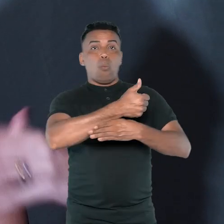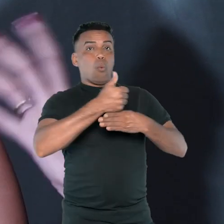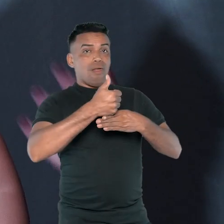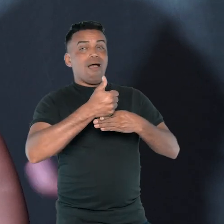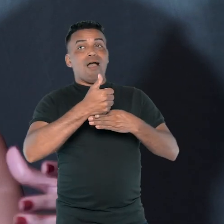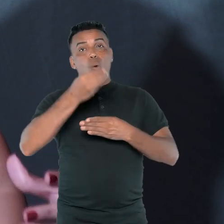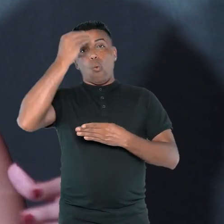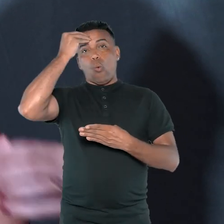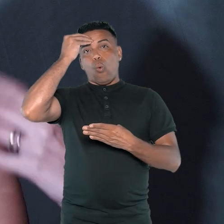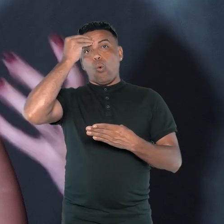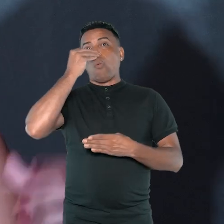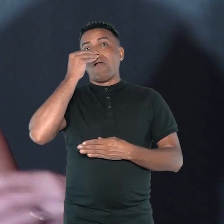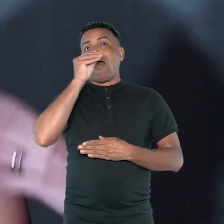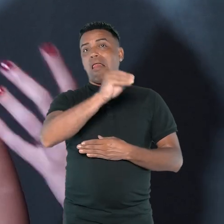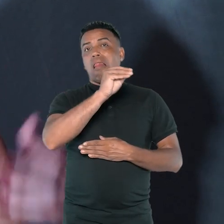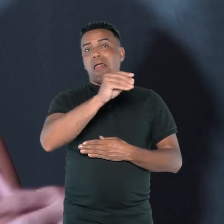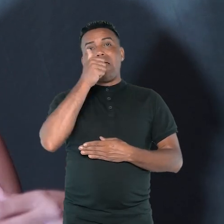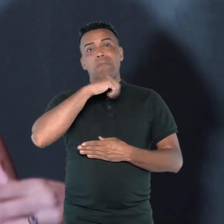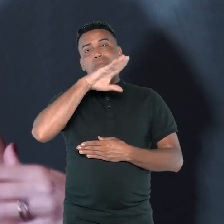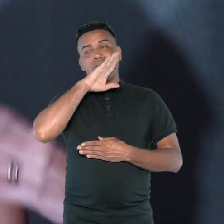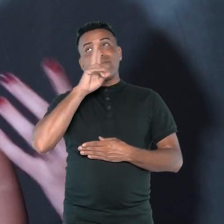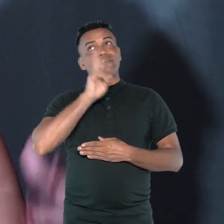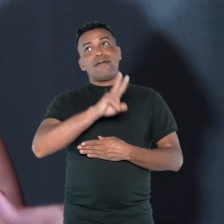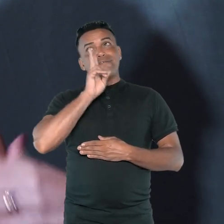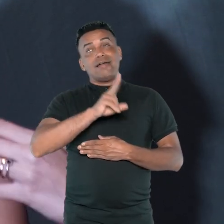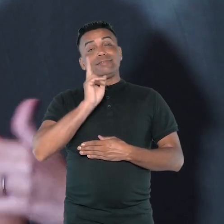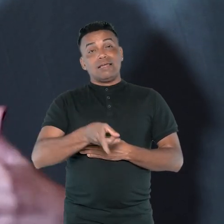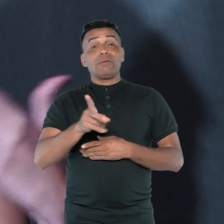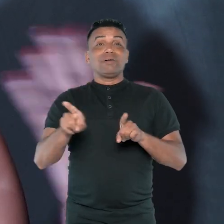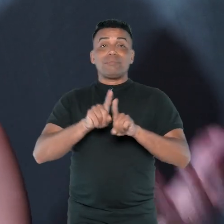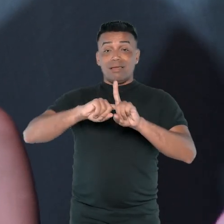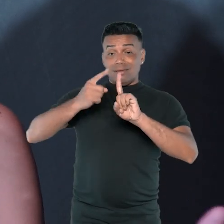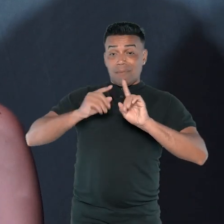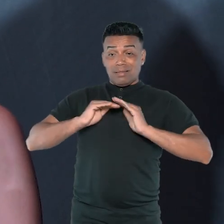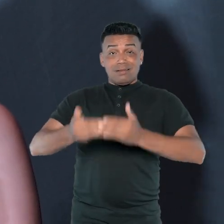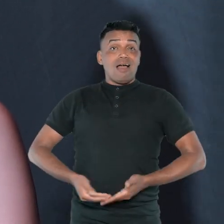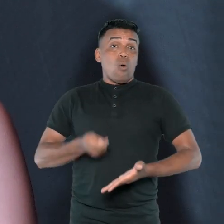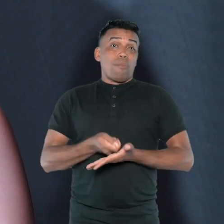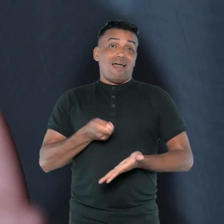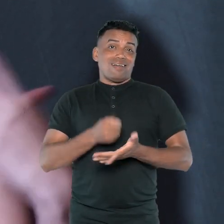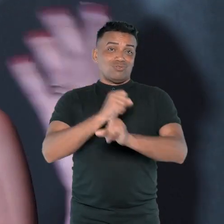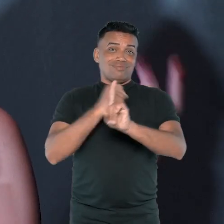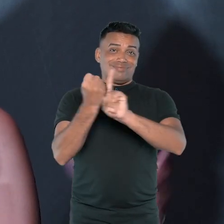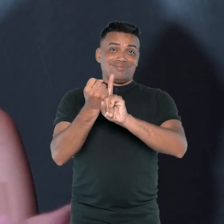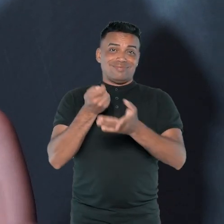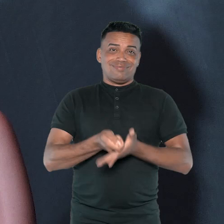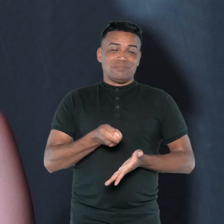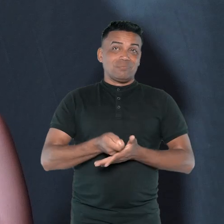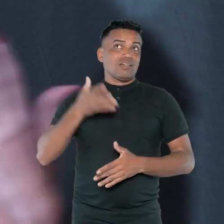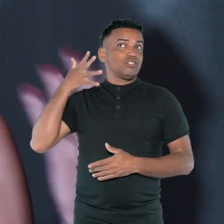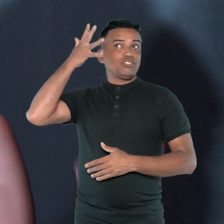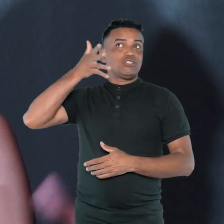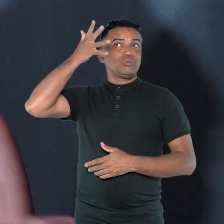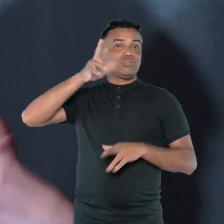de culpabilização das mães que a gente vê o tempo inteiro. E, ao mesmo tempo, essa maternidade ela é muito exigida. E ela é exigida por discursos